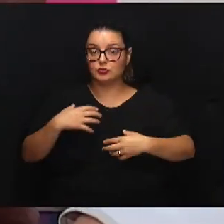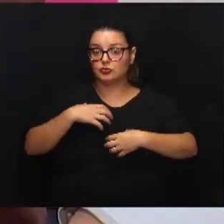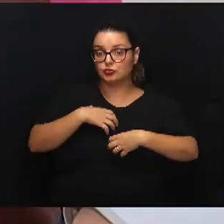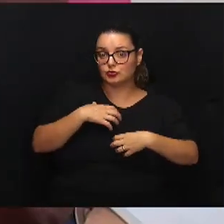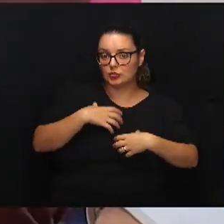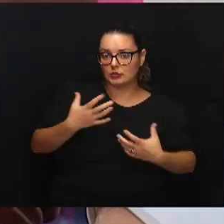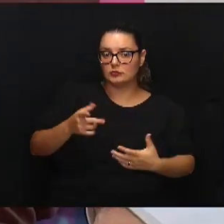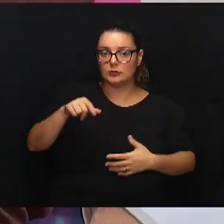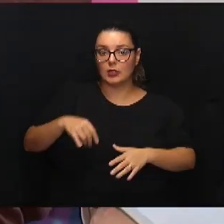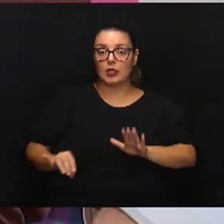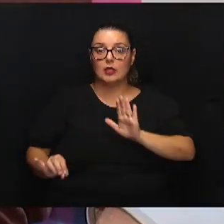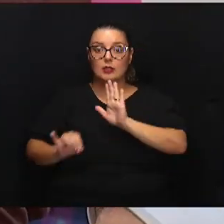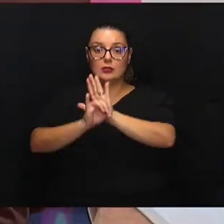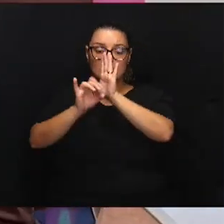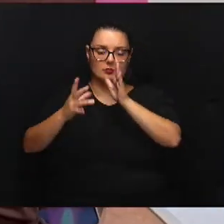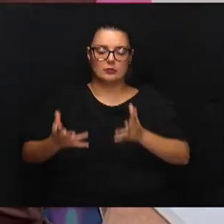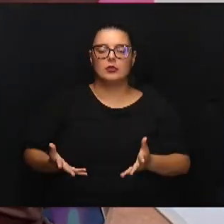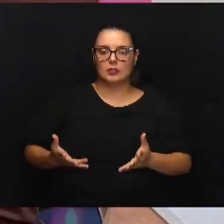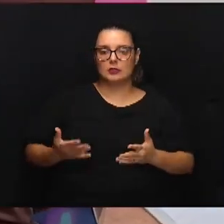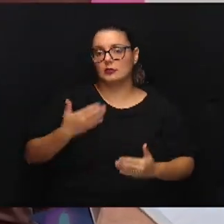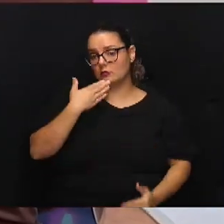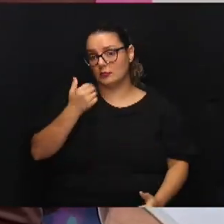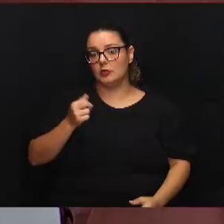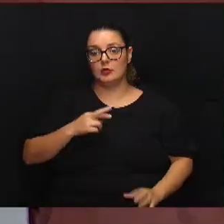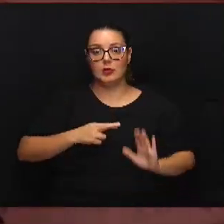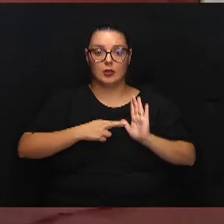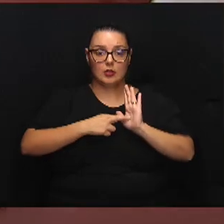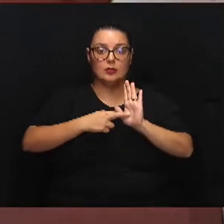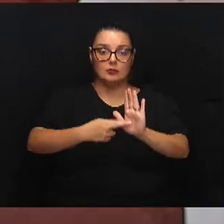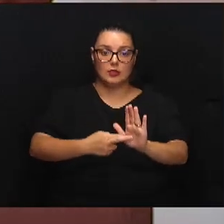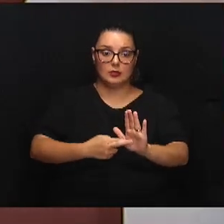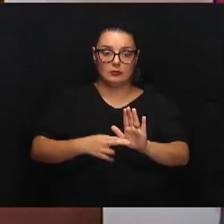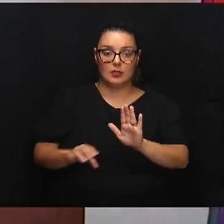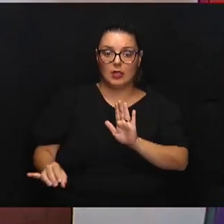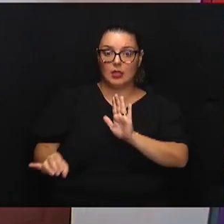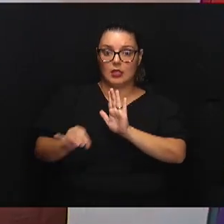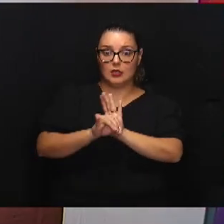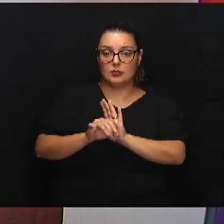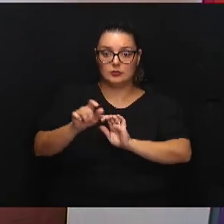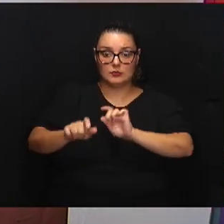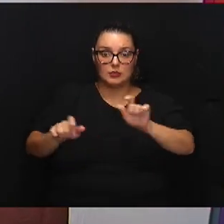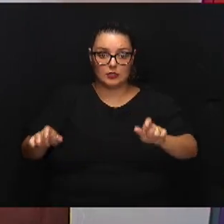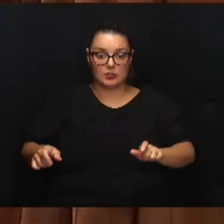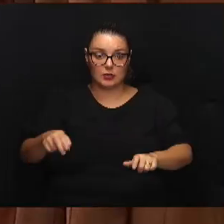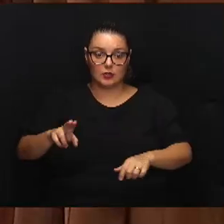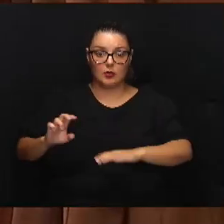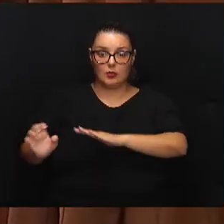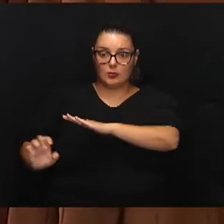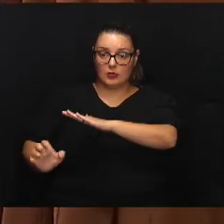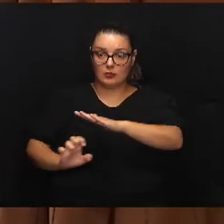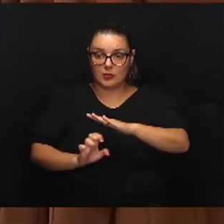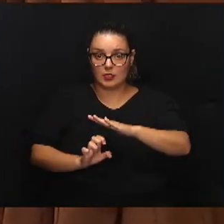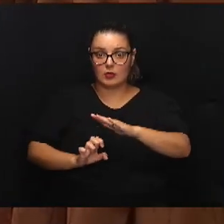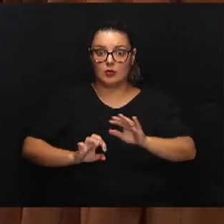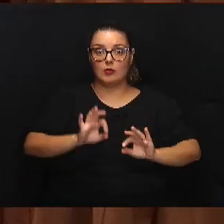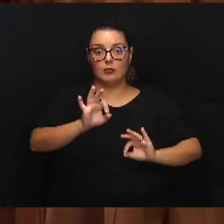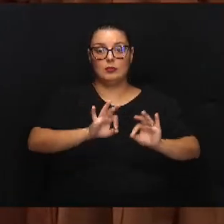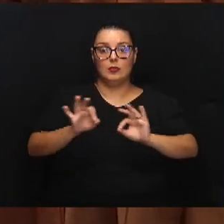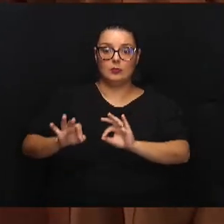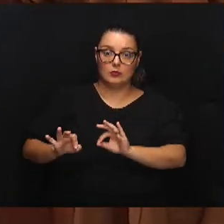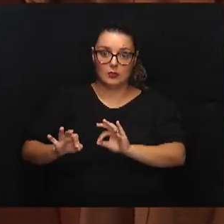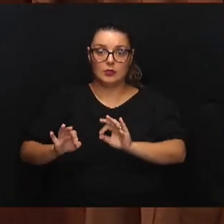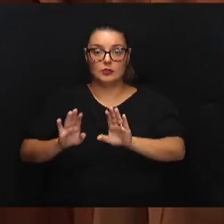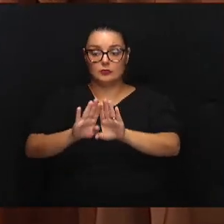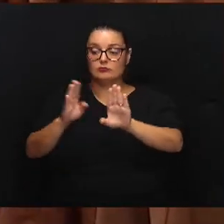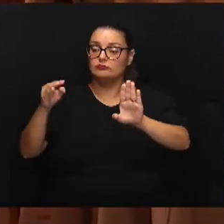a identificação de elementos que melhor representam a identidade de indivíduos ou empresas, o planejamento de